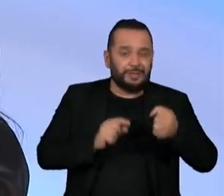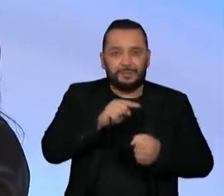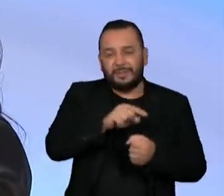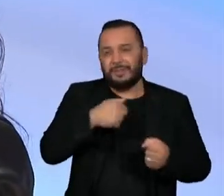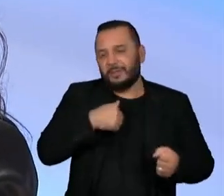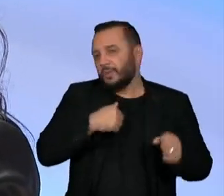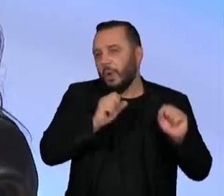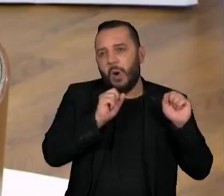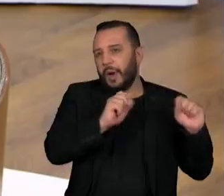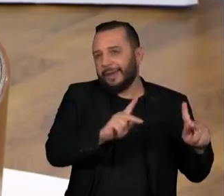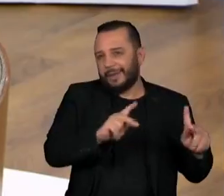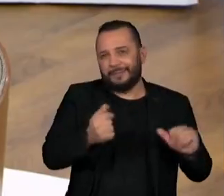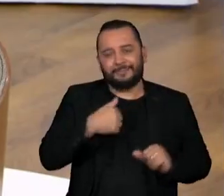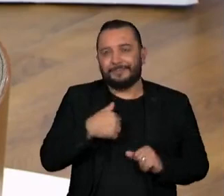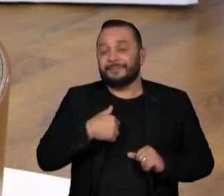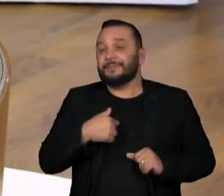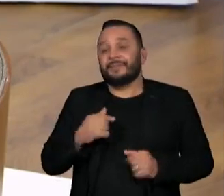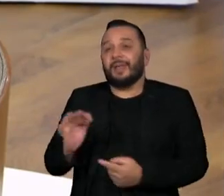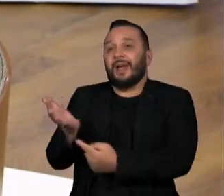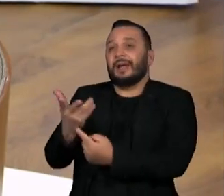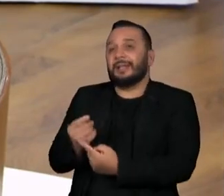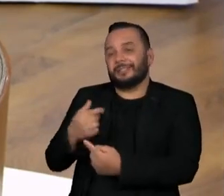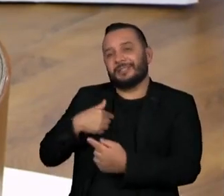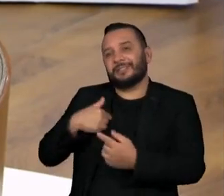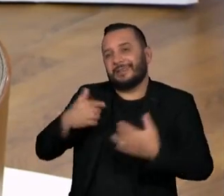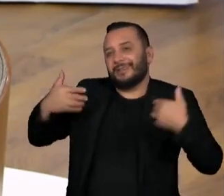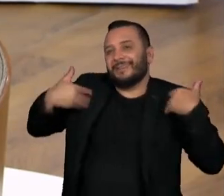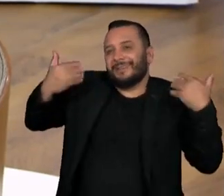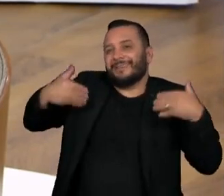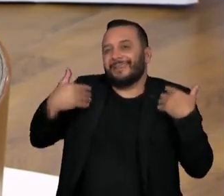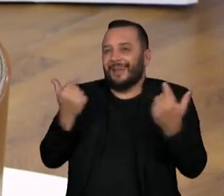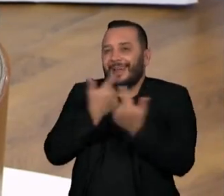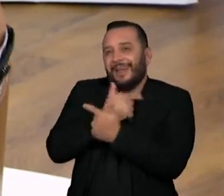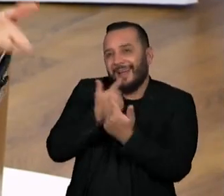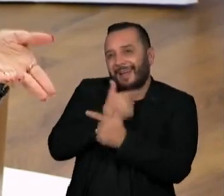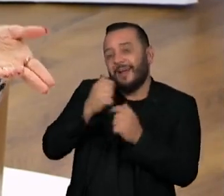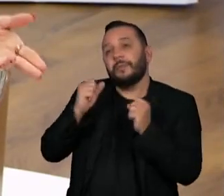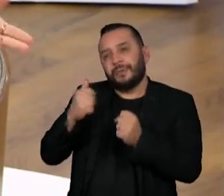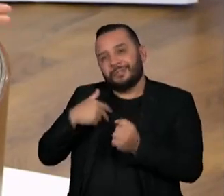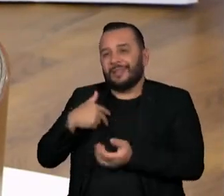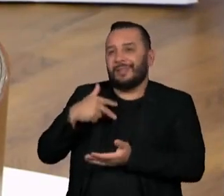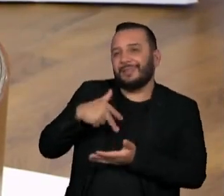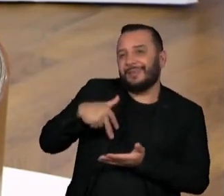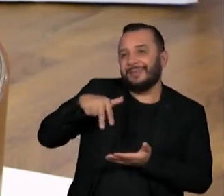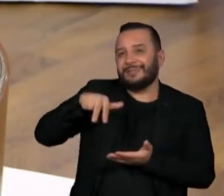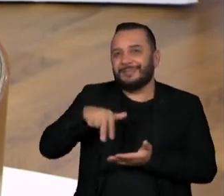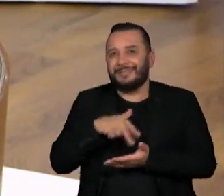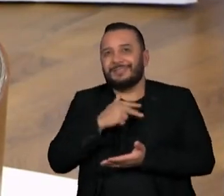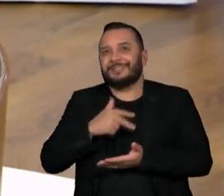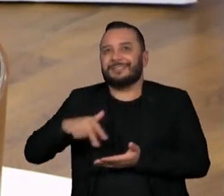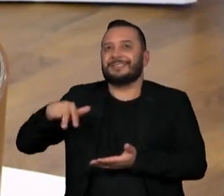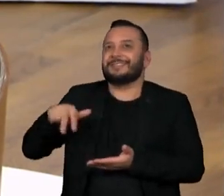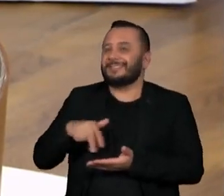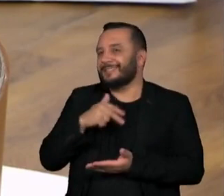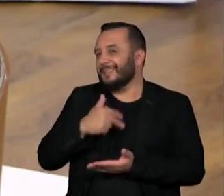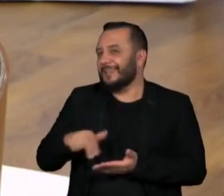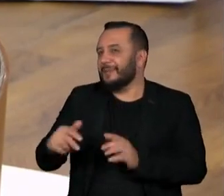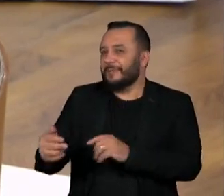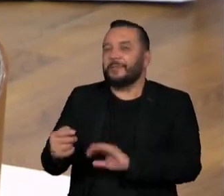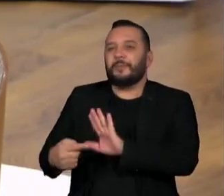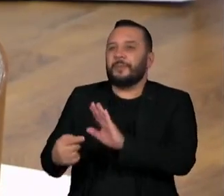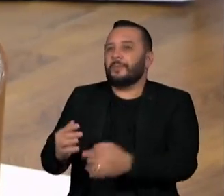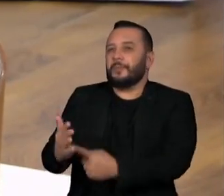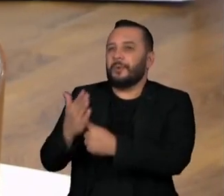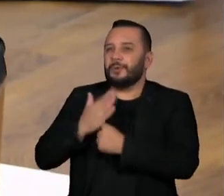Na hora que eu ia para uma arte mais divertida, mais leve do programa e eu podia dançar, isso me mostrou